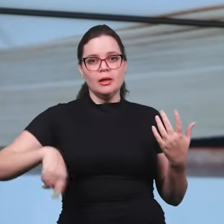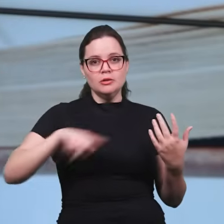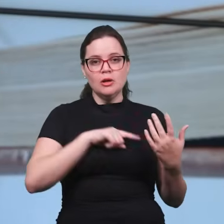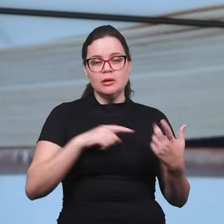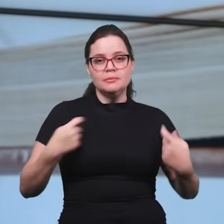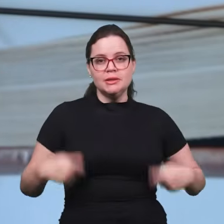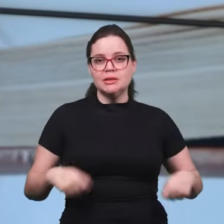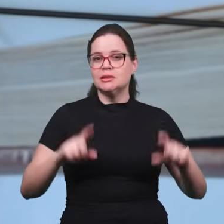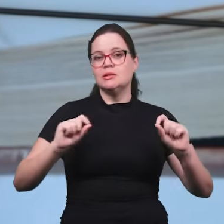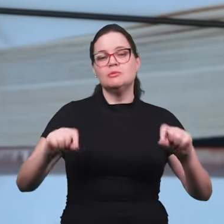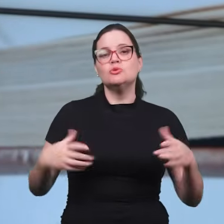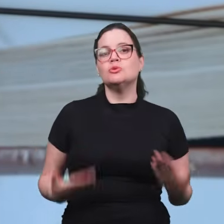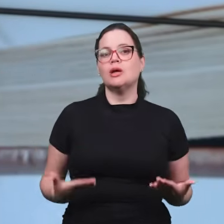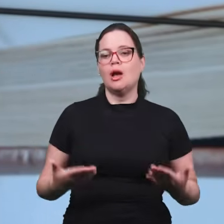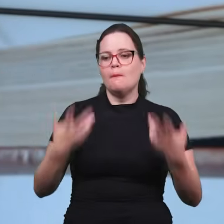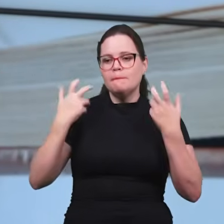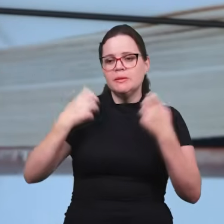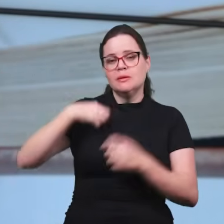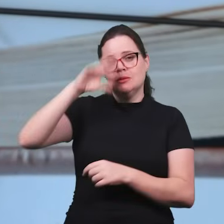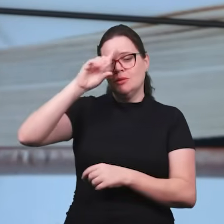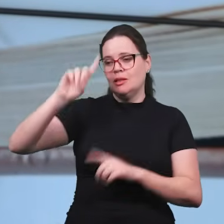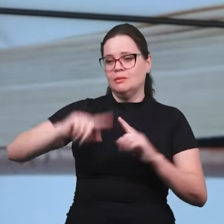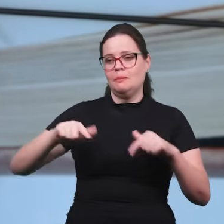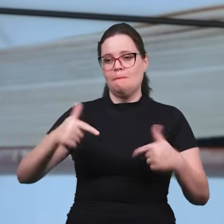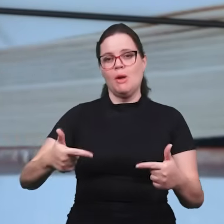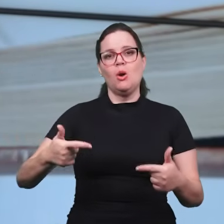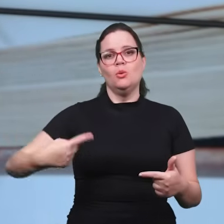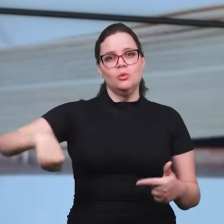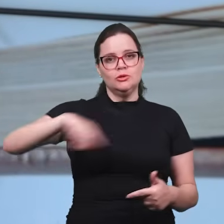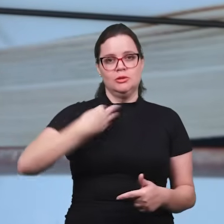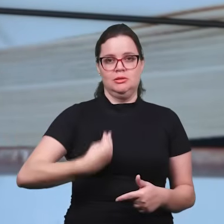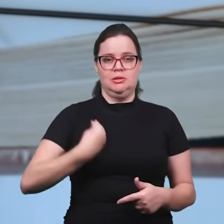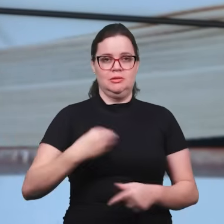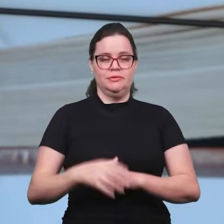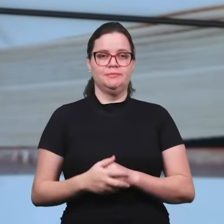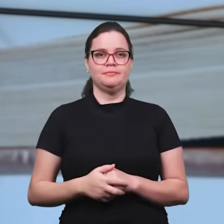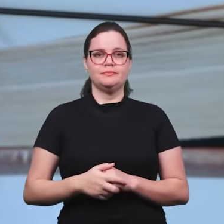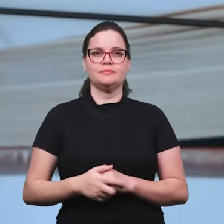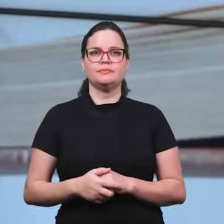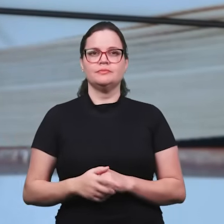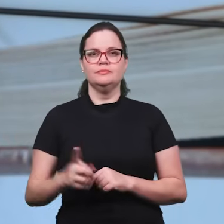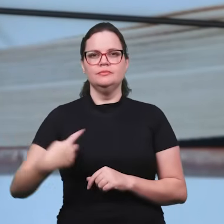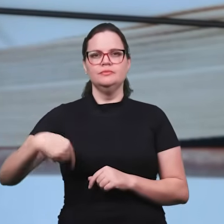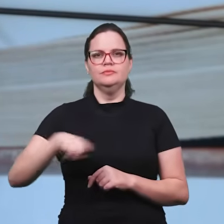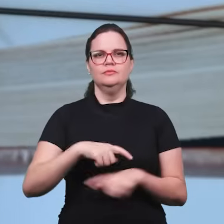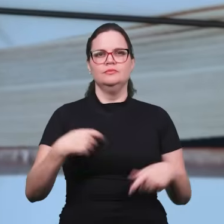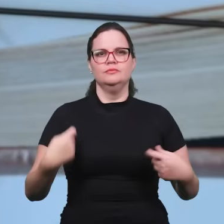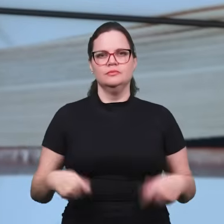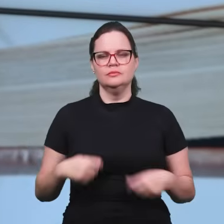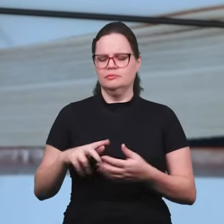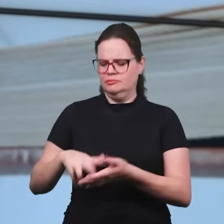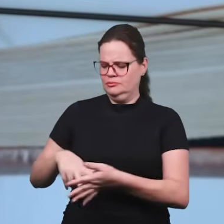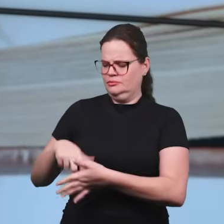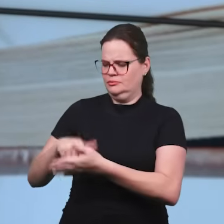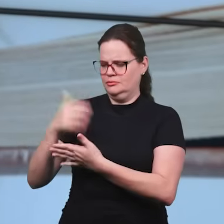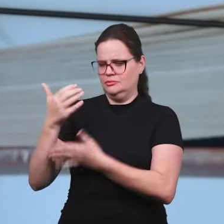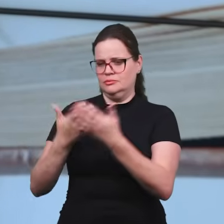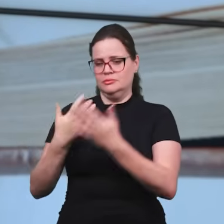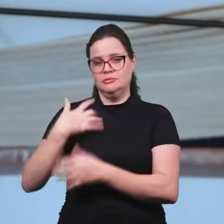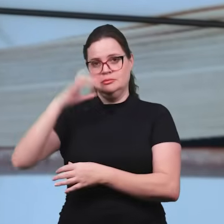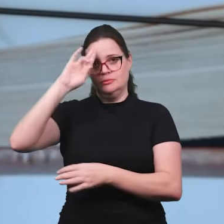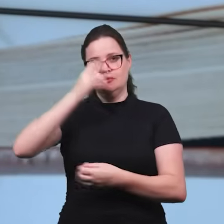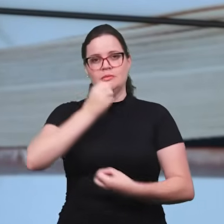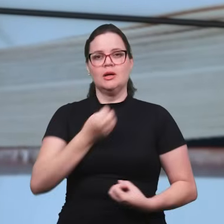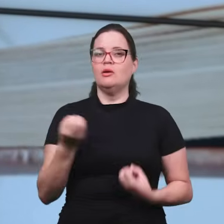o Senhor tem nos dado. E quando, às vezes, nós devemos nos prostrar, chegar diante do Senhor